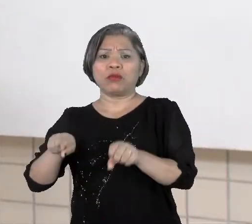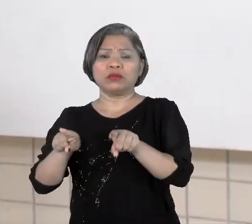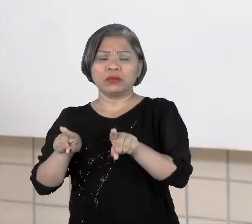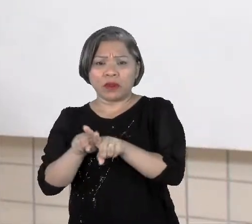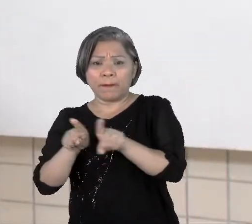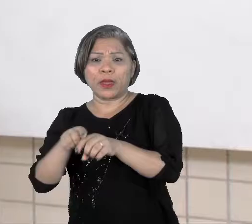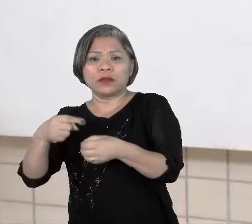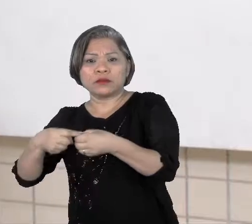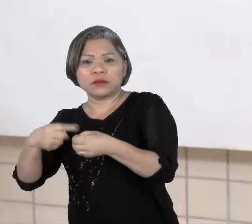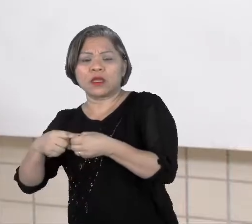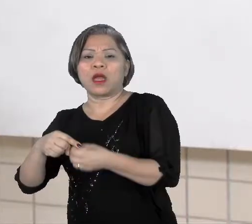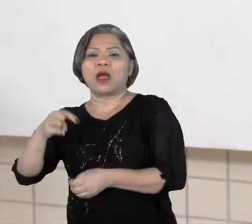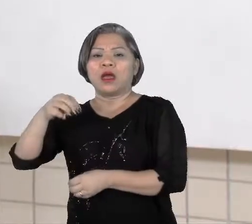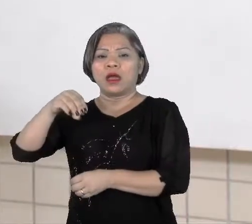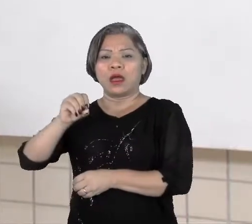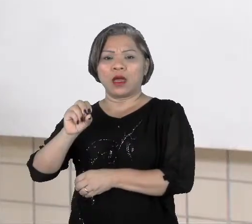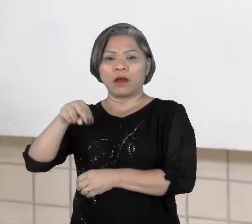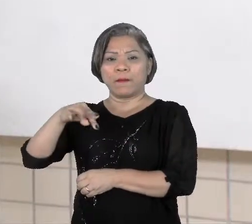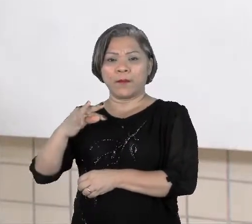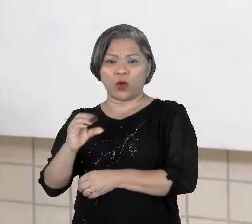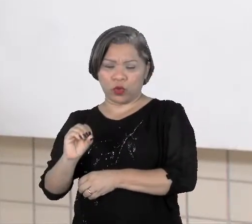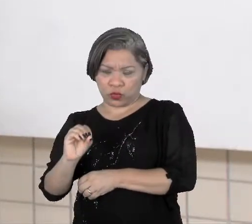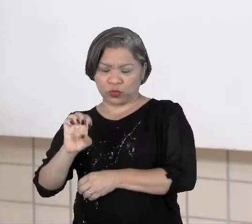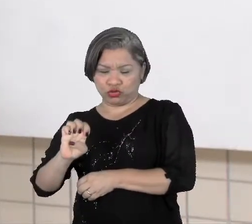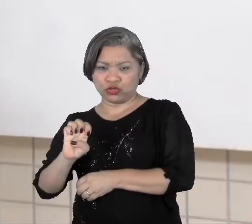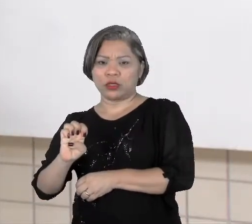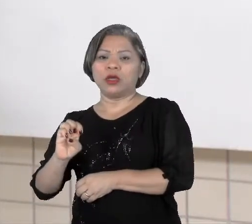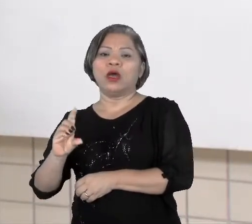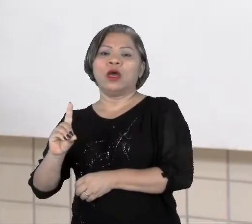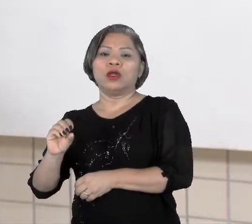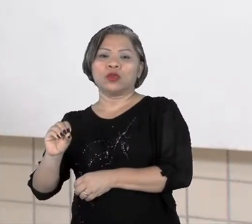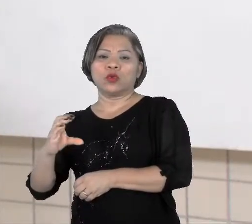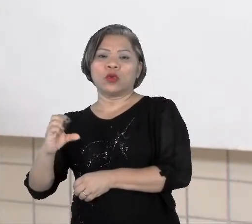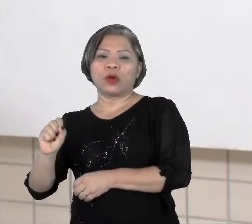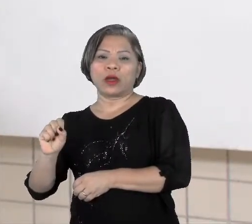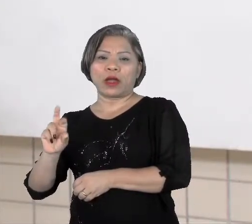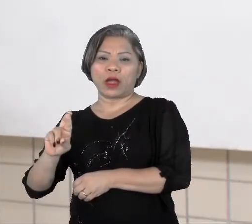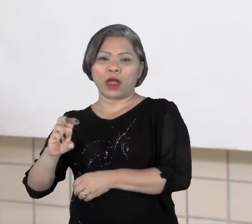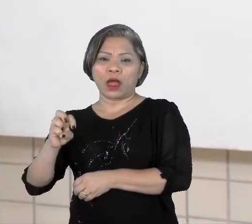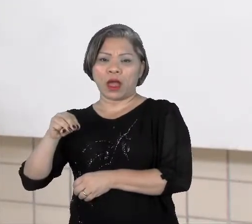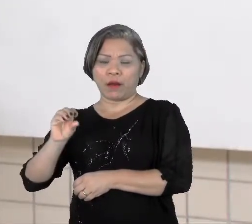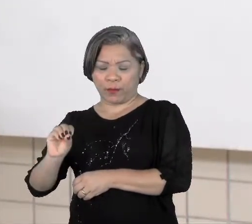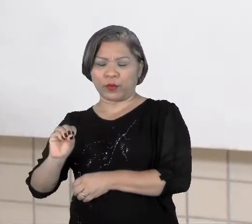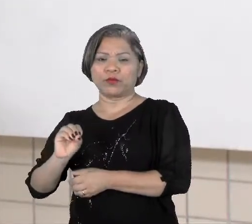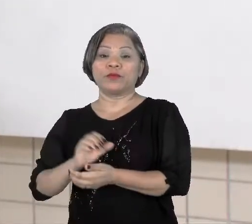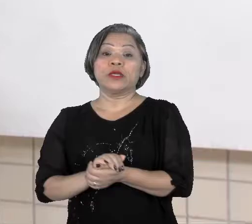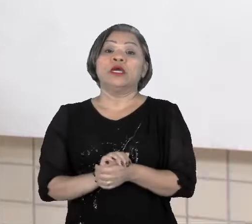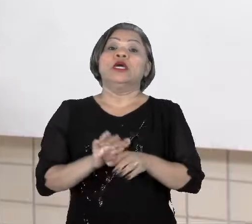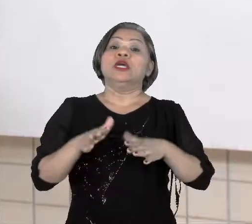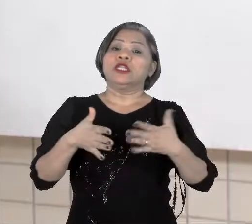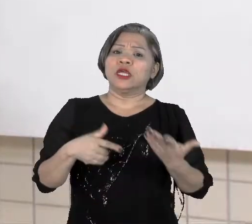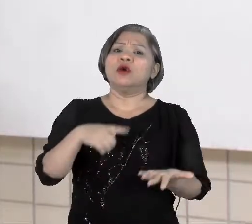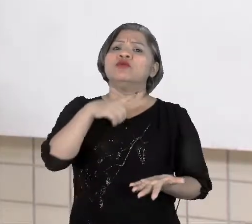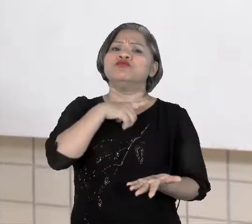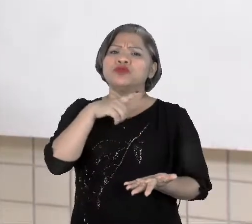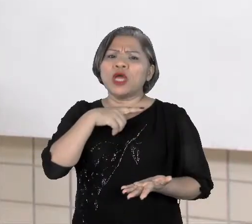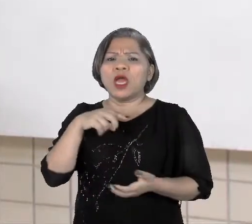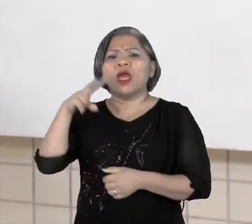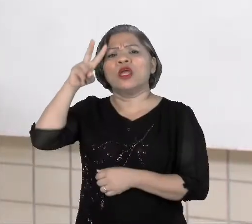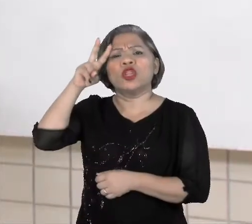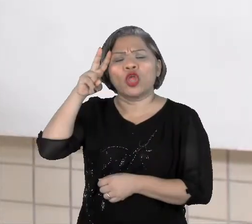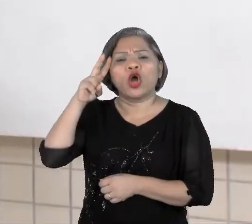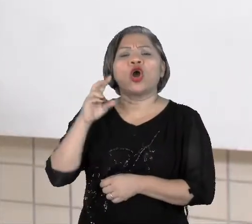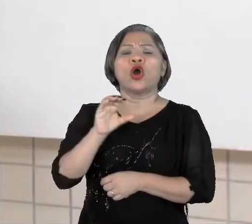processo de formação da cidade de Porto Nacional. Há um fator histórico que é contado através também da história oral das pessoas daquela